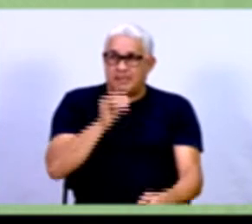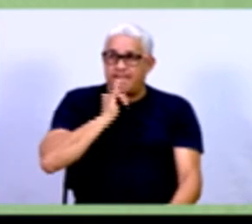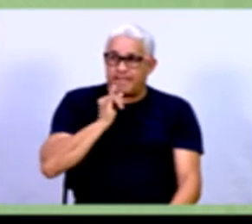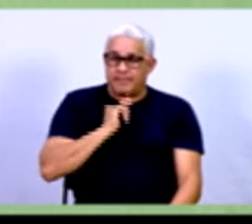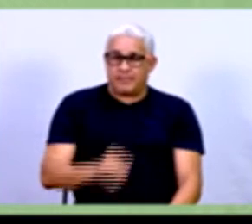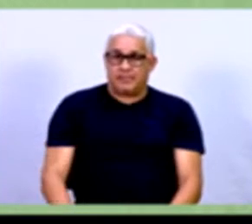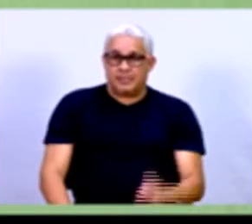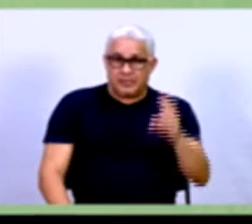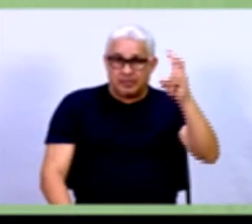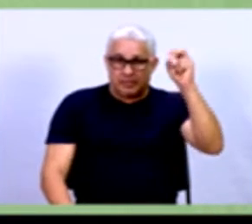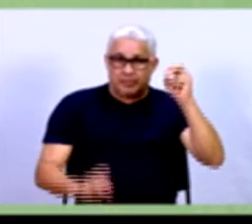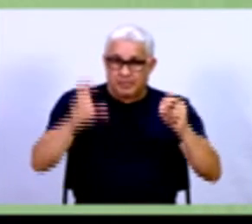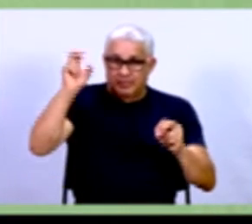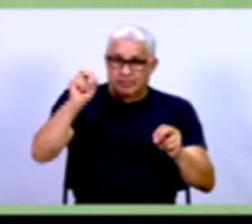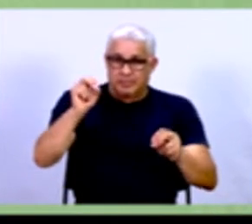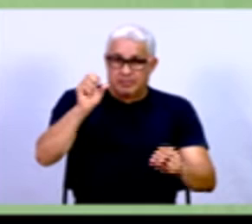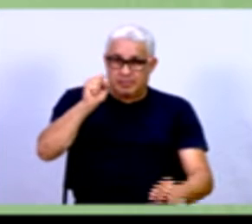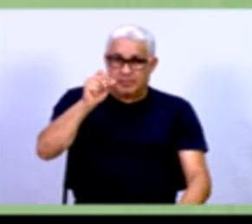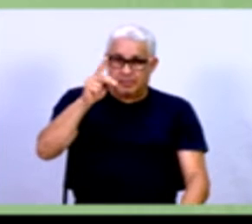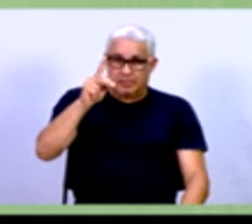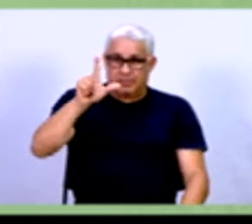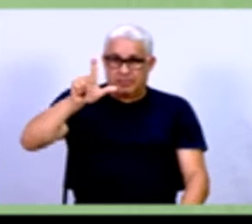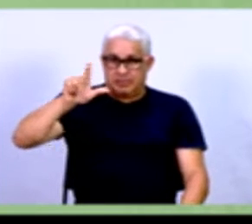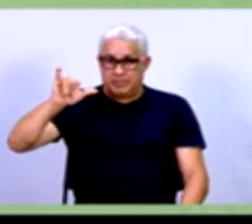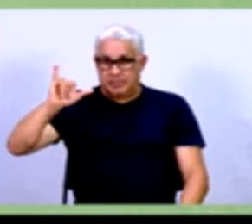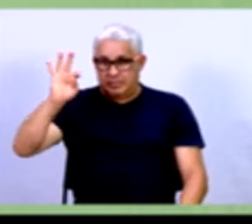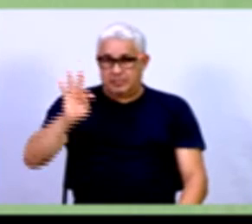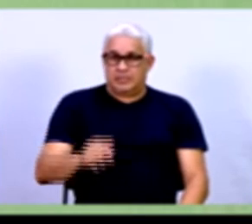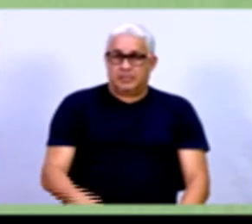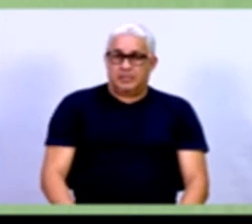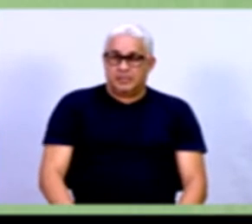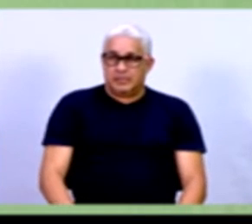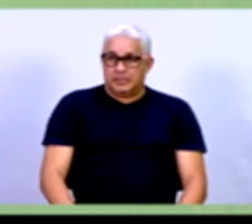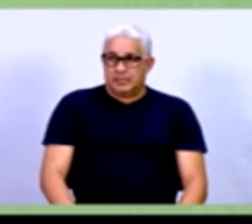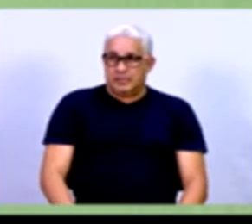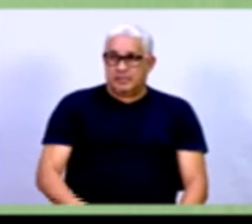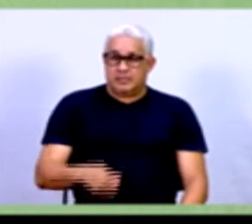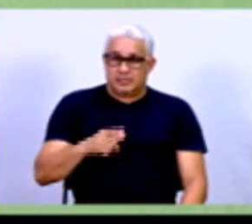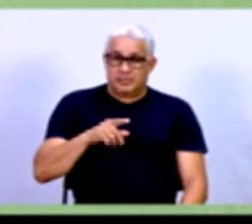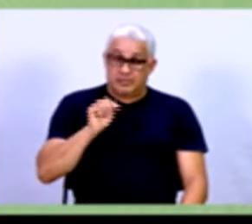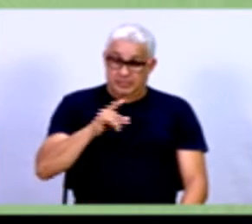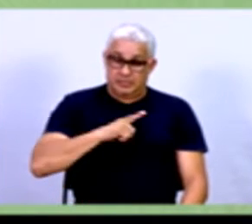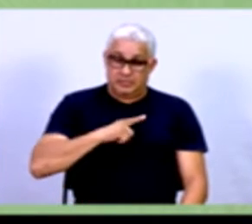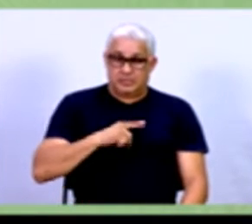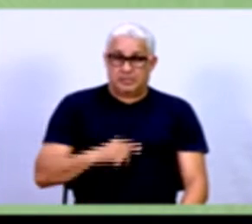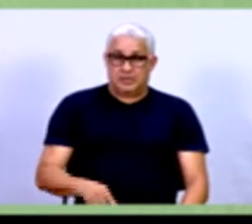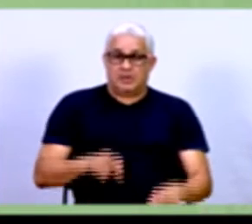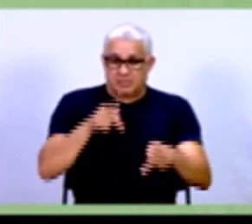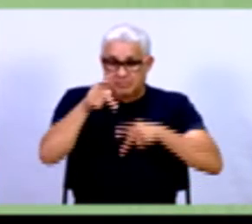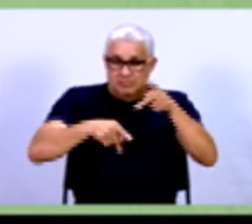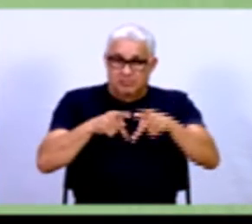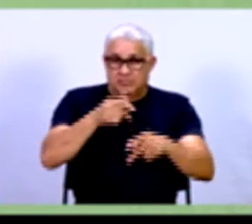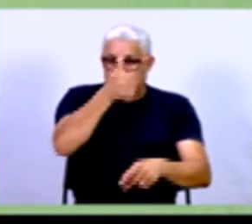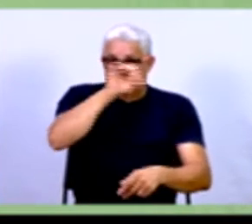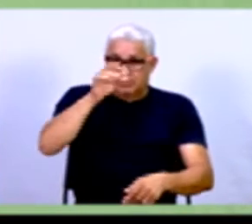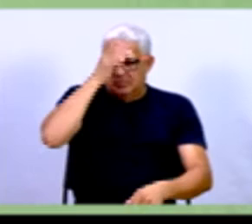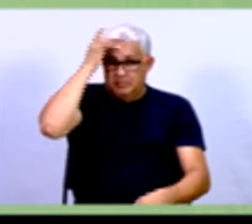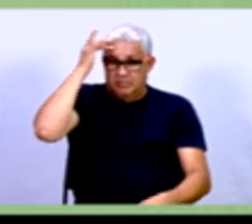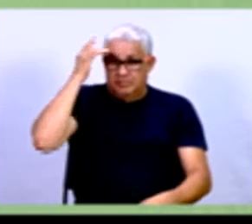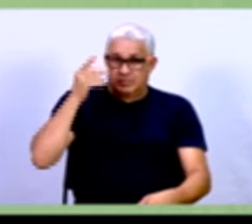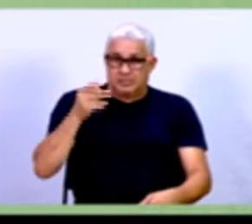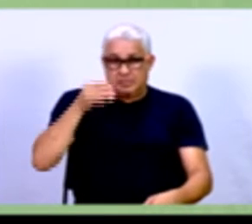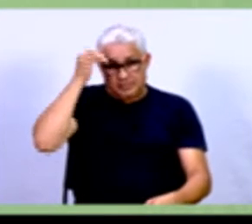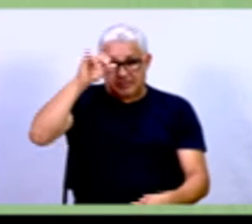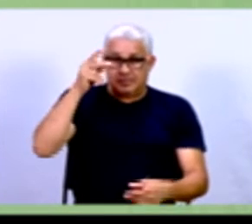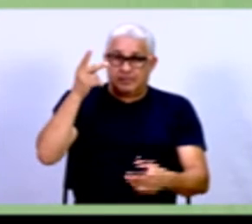split 50-50. Então, se eu tiver uma população de 100 pessoas, para eu ter esse erro amostral de 3